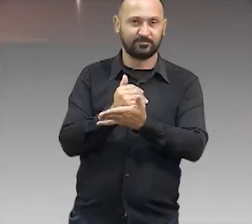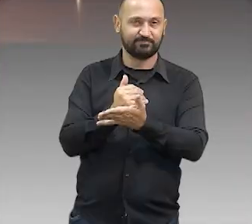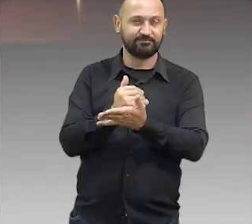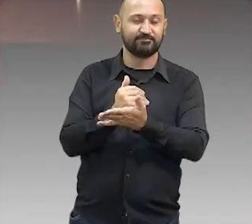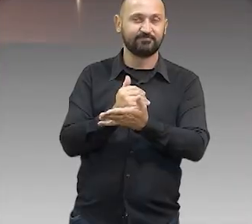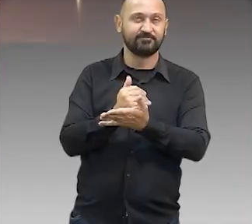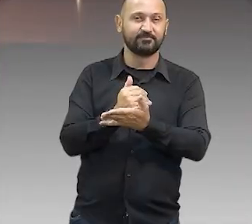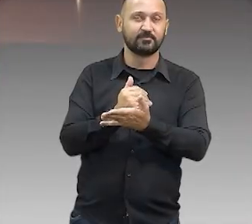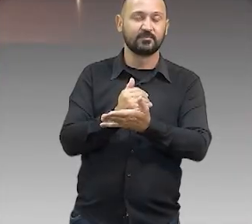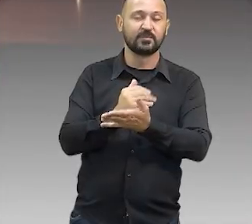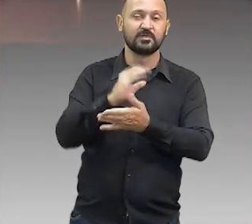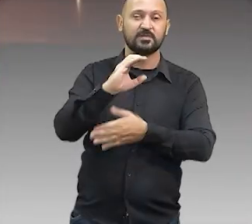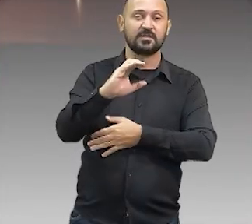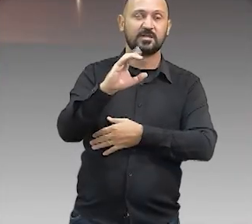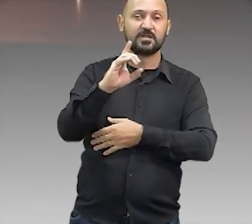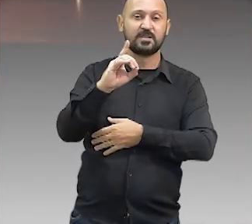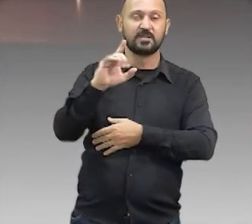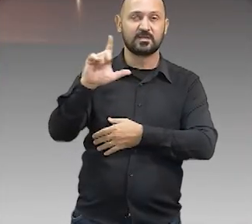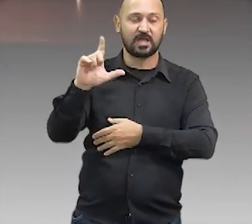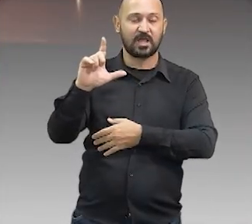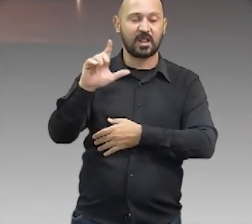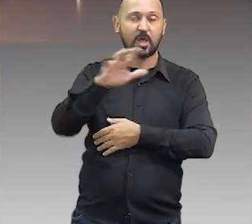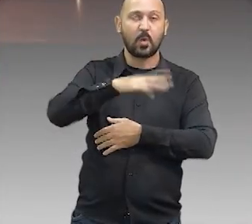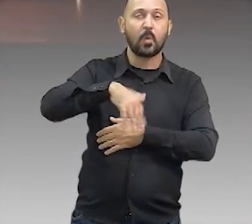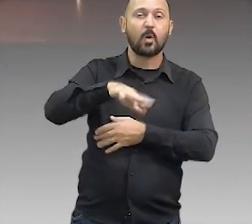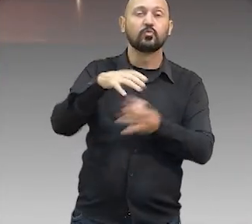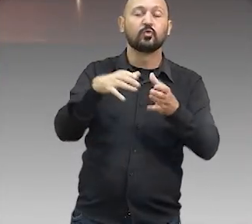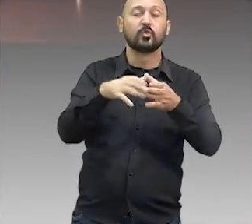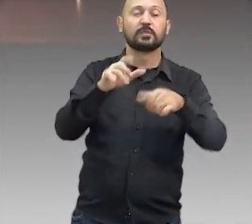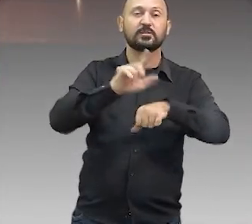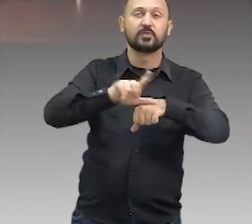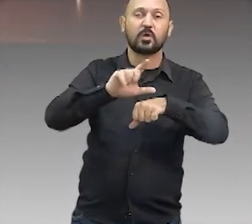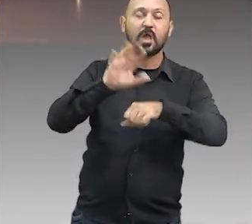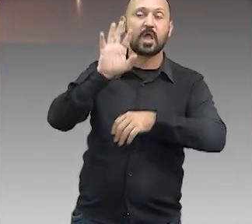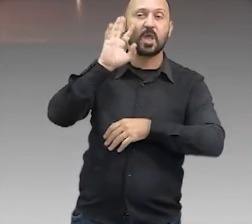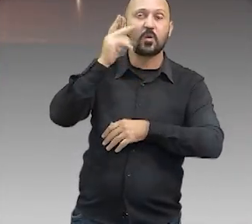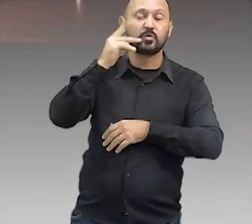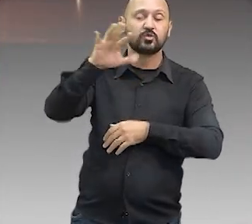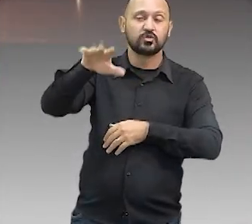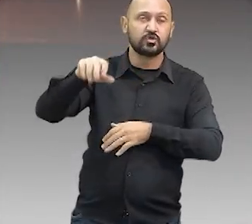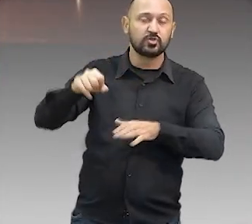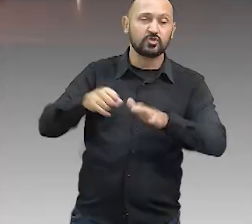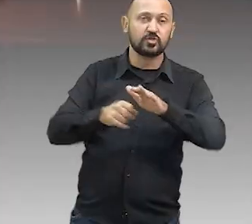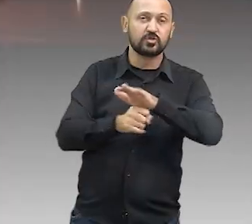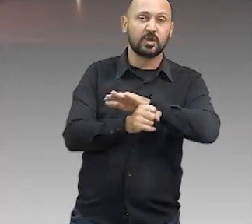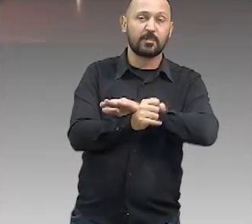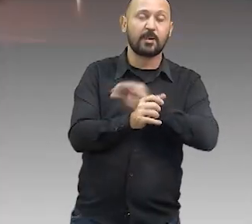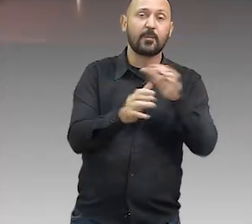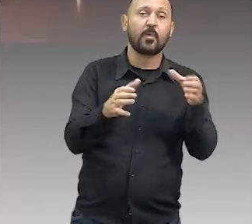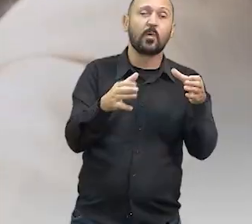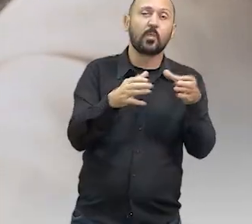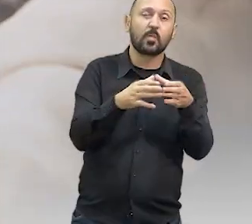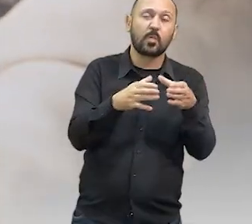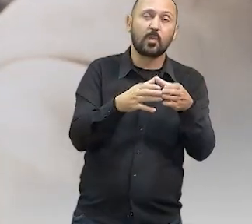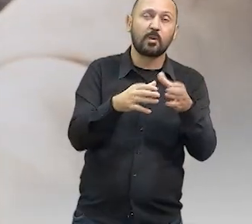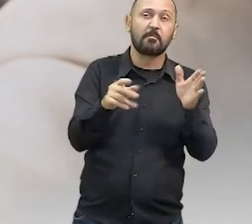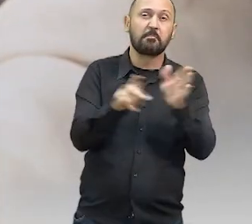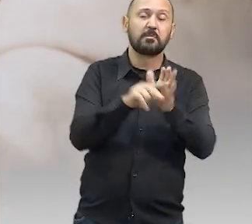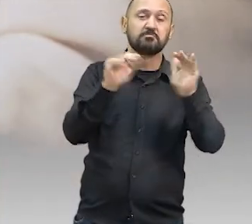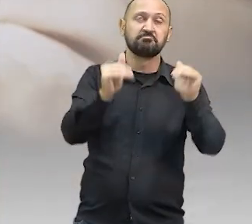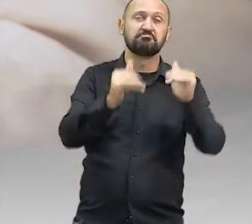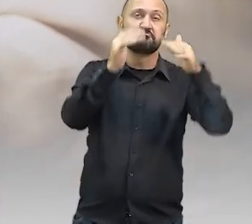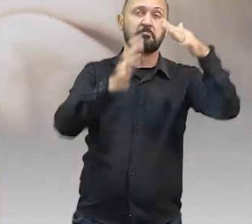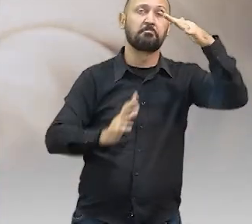de Diretor Lojista, reconhecer, trazer ela para dentro desse clube, que era um clube de elite, só as grandes